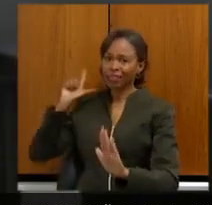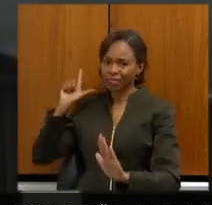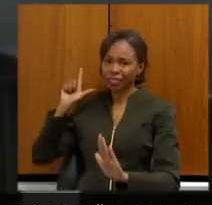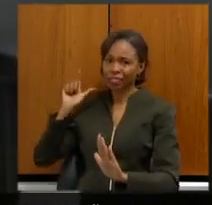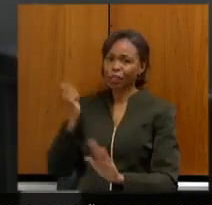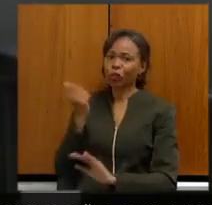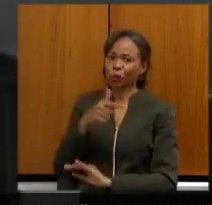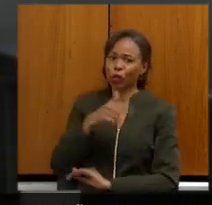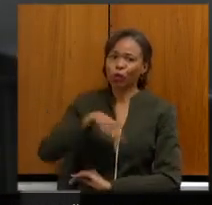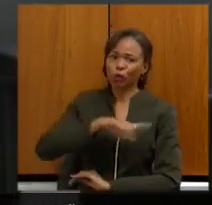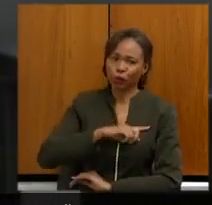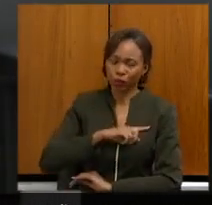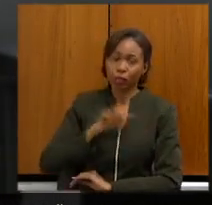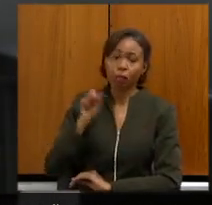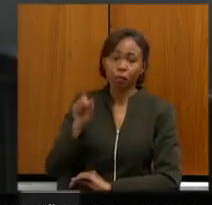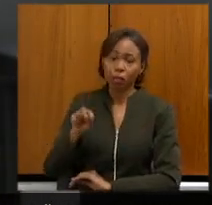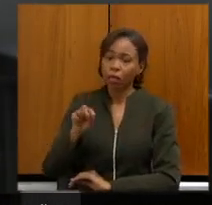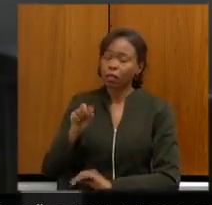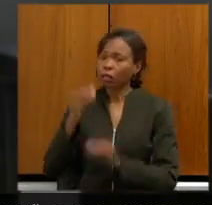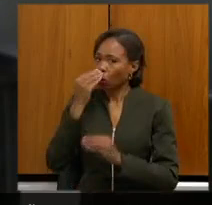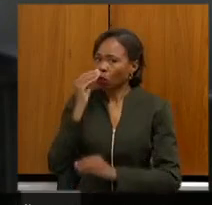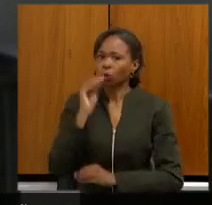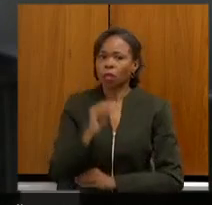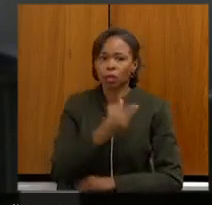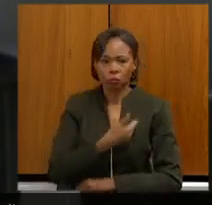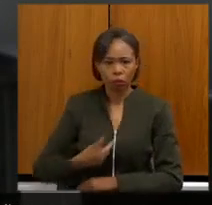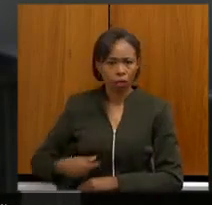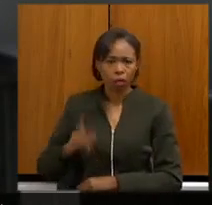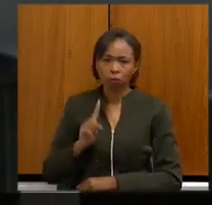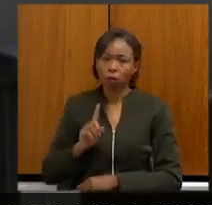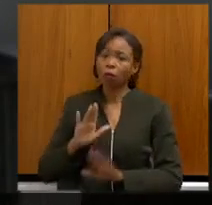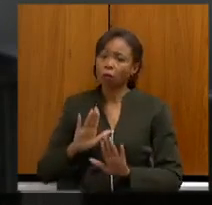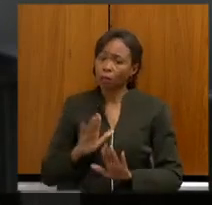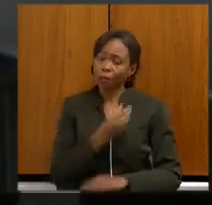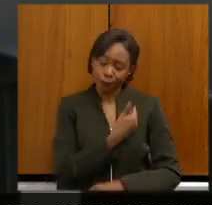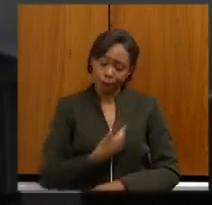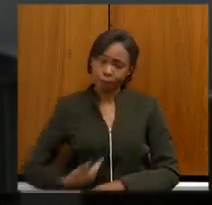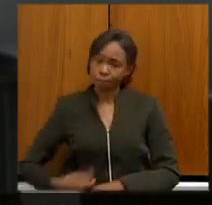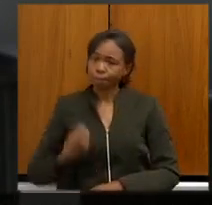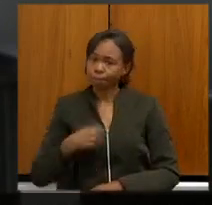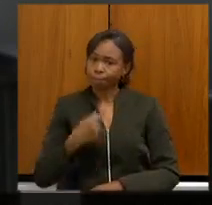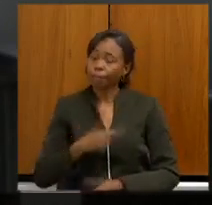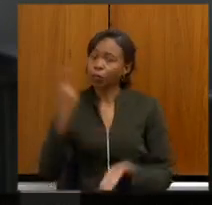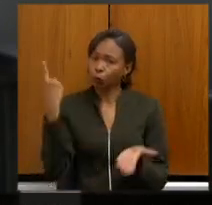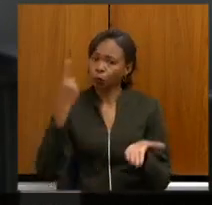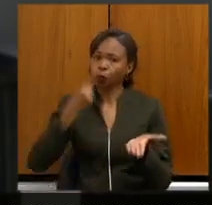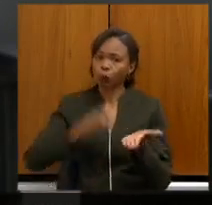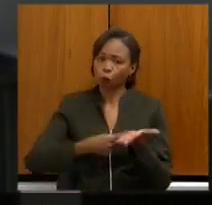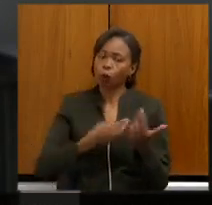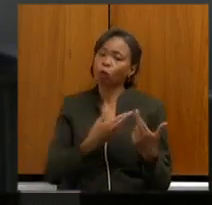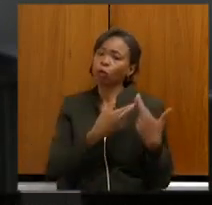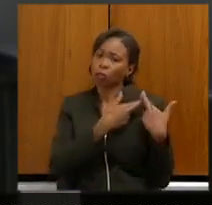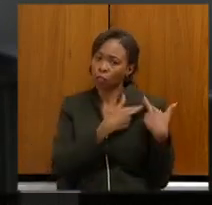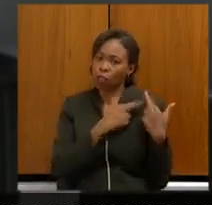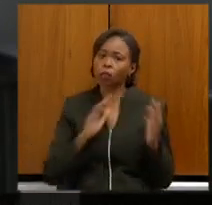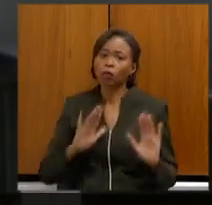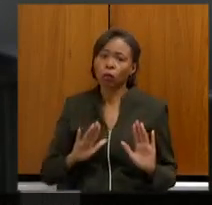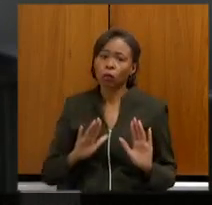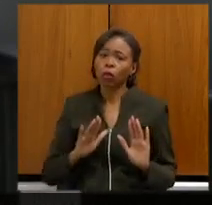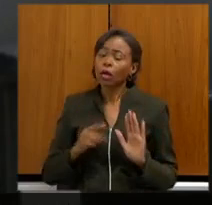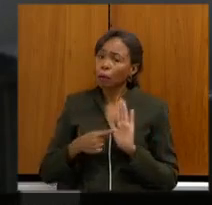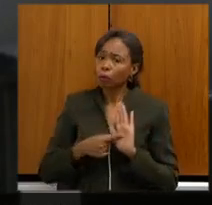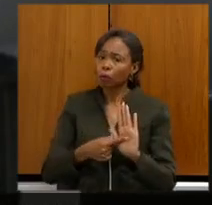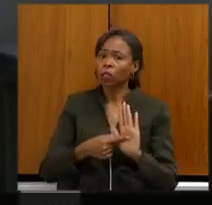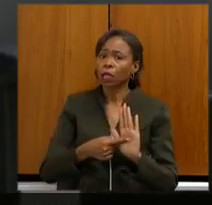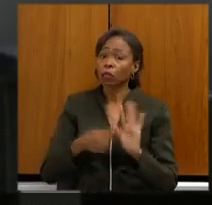mas que não nega o estado e o Estado tem que ter compromisso e tem que ficar evidenciado em